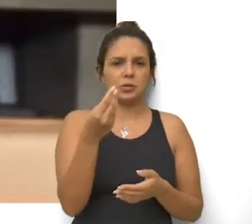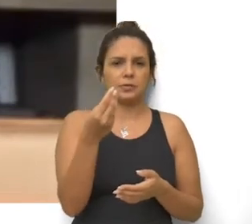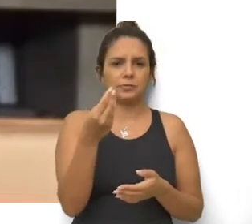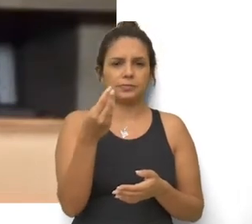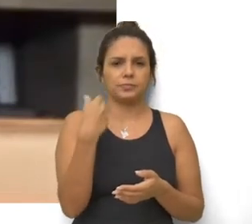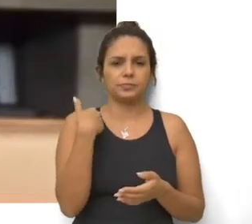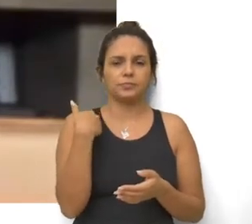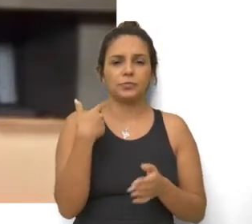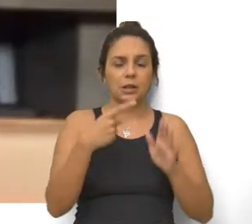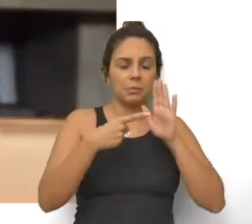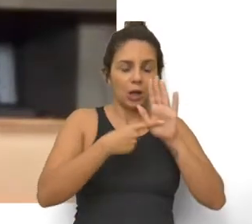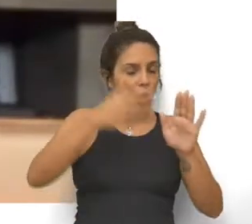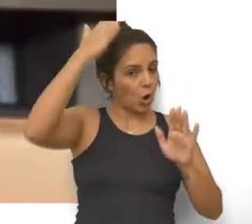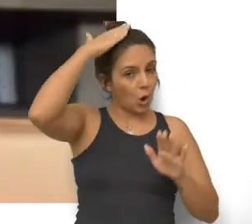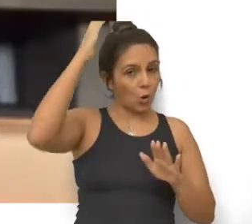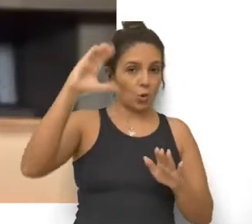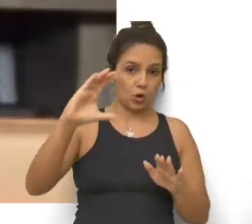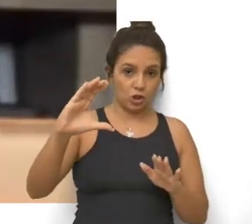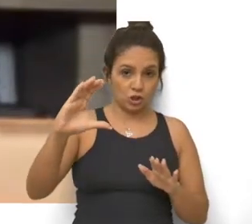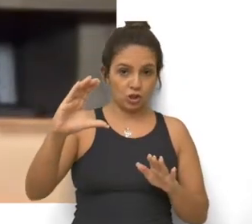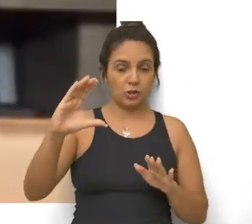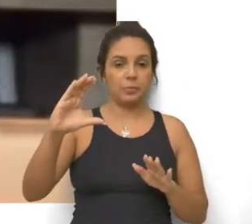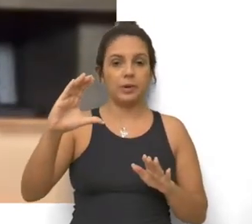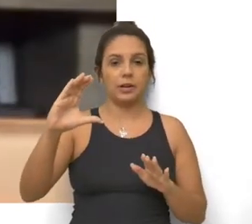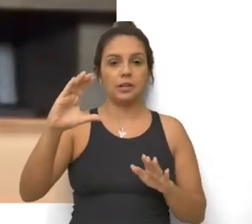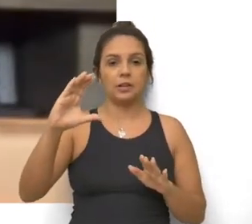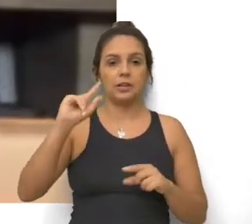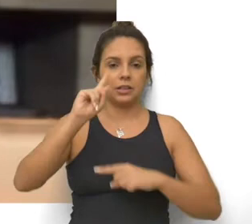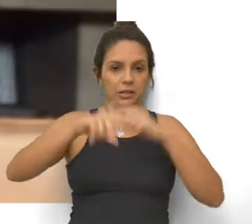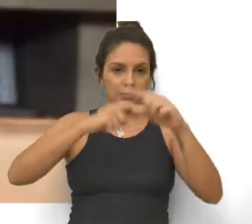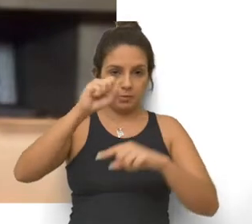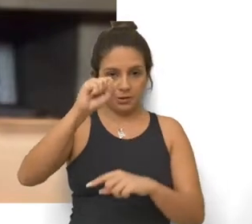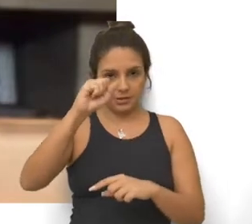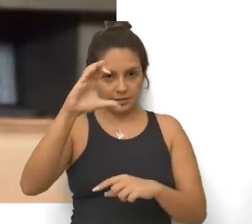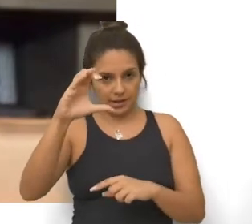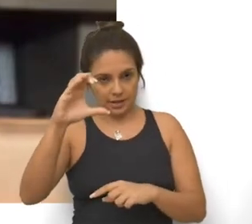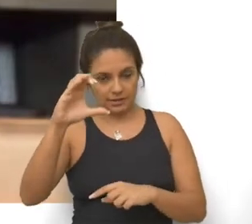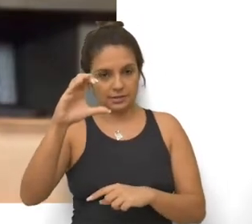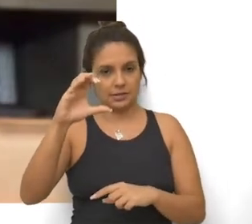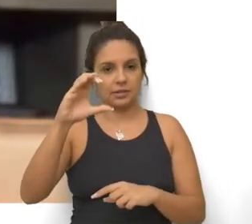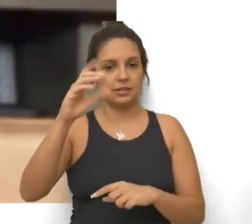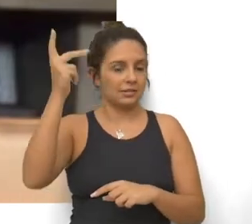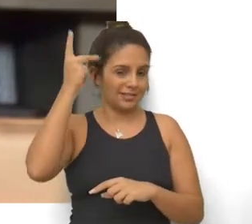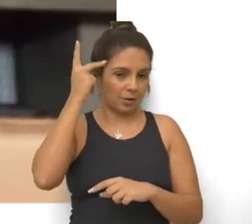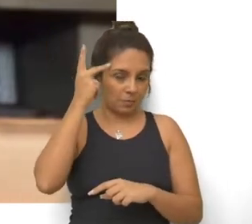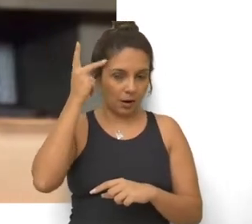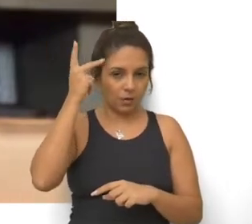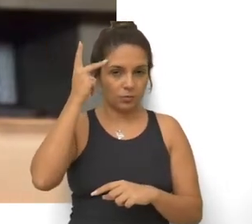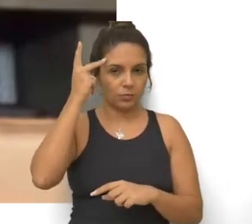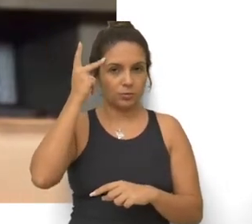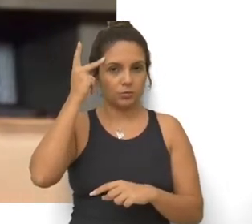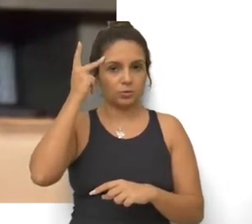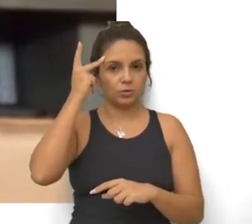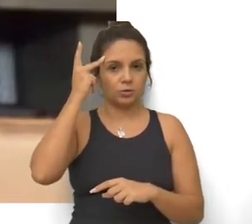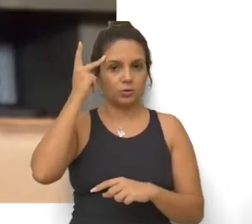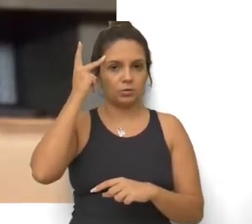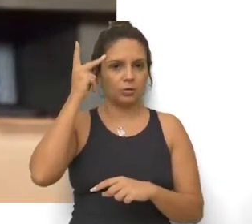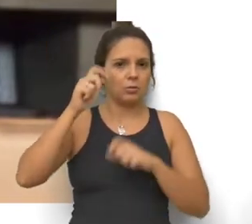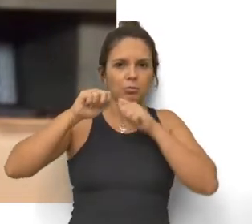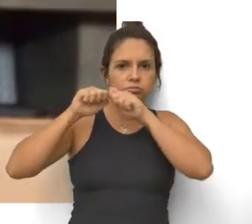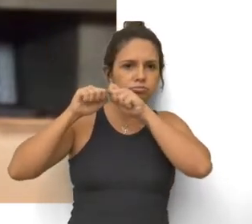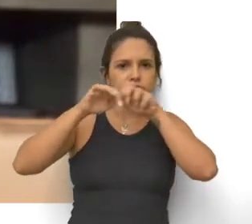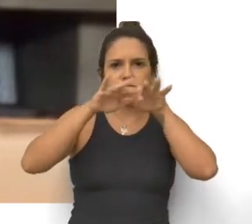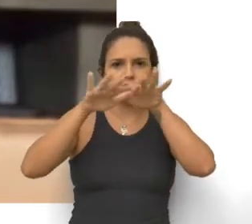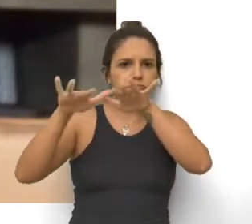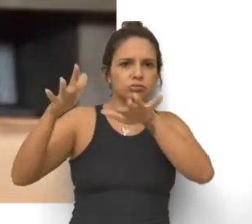de Curitiba. Depois estreamos imediatamente no Sesc Anchieta, em São Paulo. Teve uma enorme